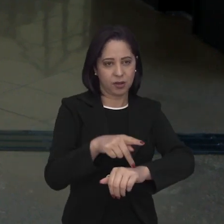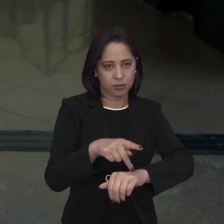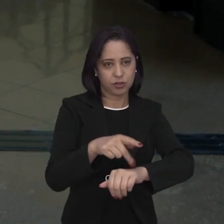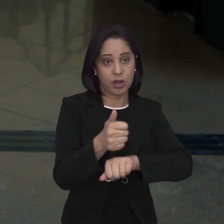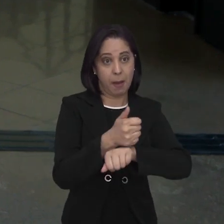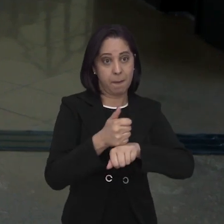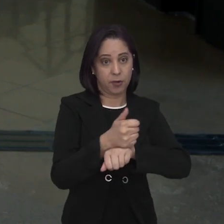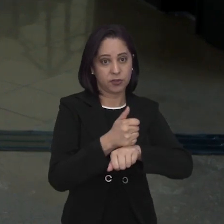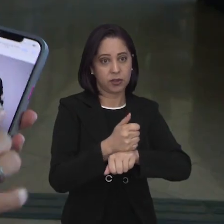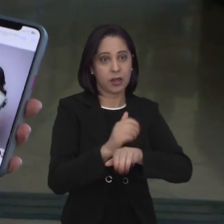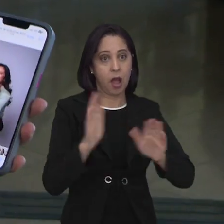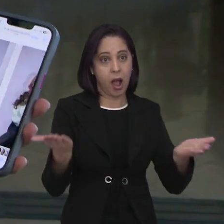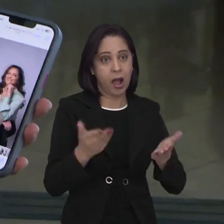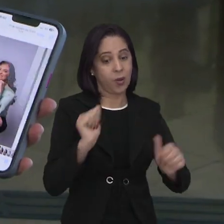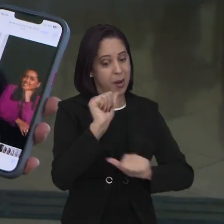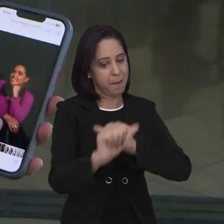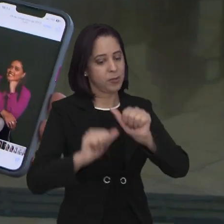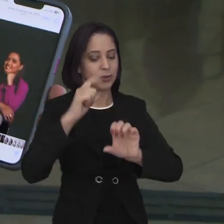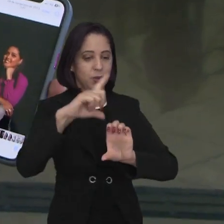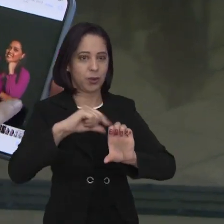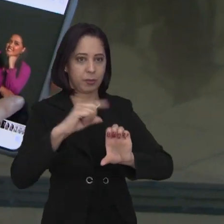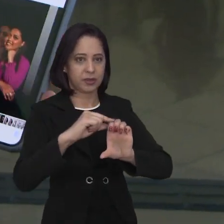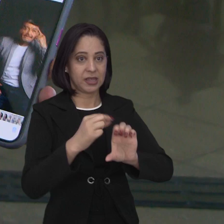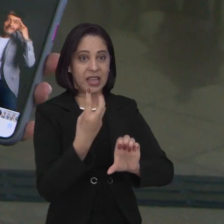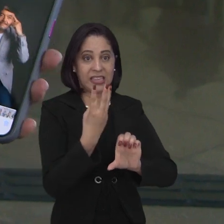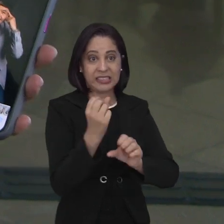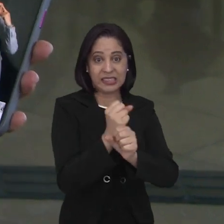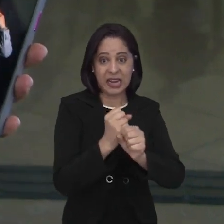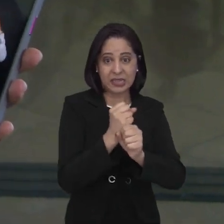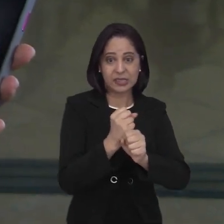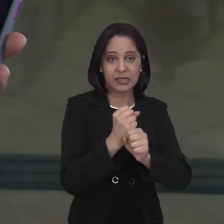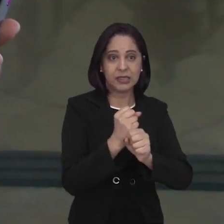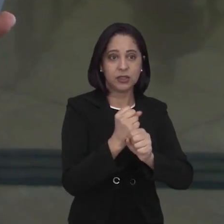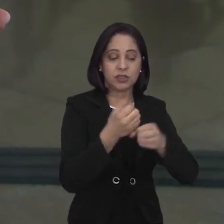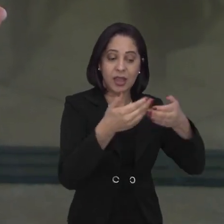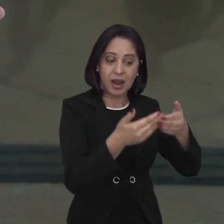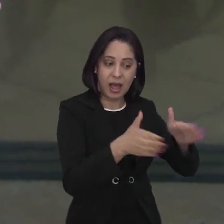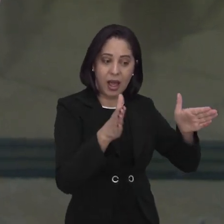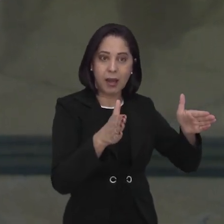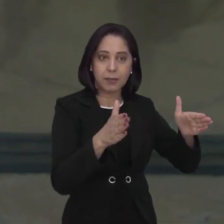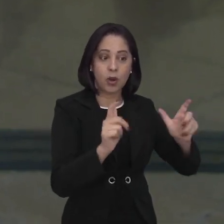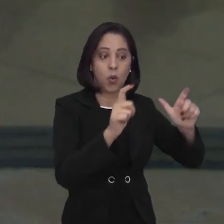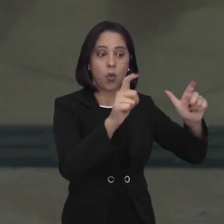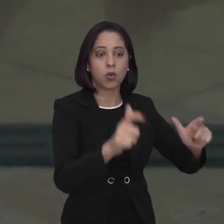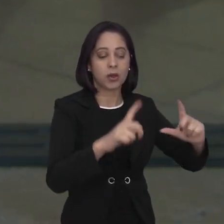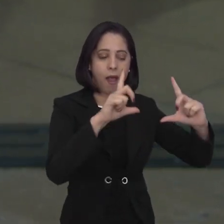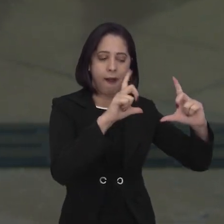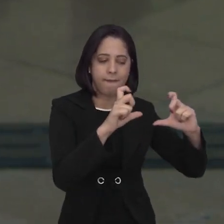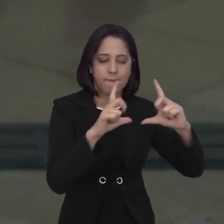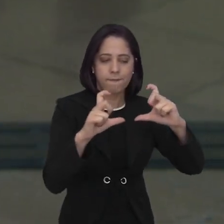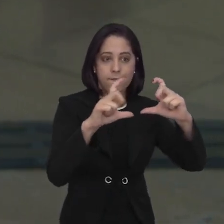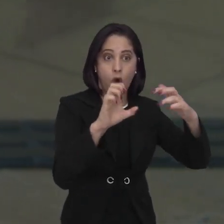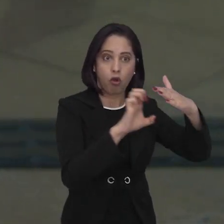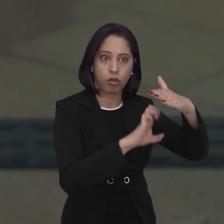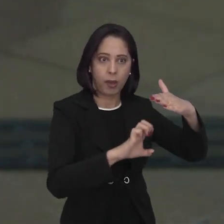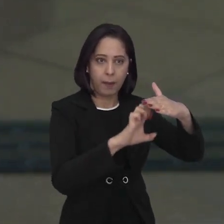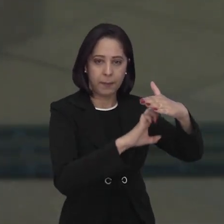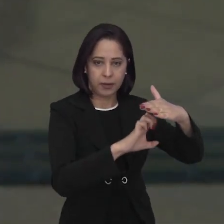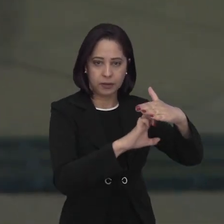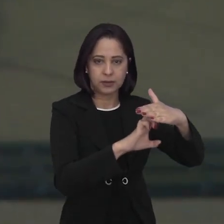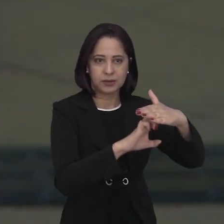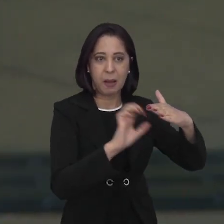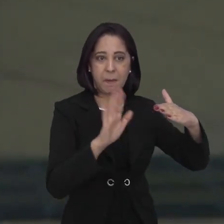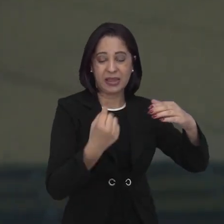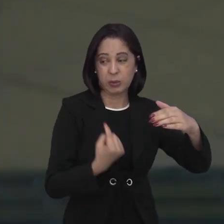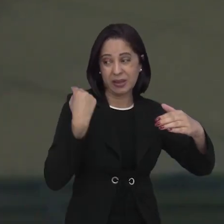decidiu empreender. Há 3 anos, ela abriu um estúdio para trabalhar com fotografia corporativa. E os primeiros